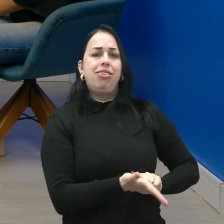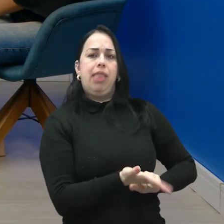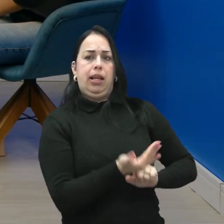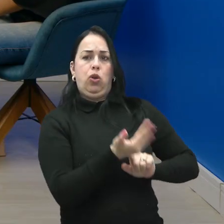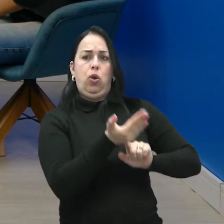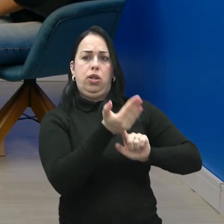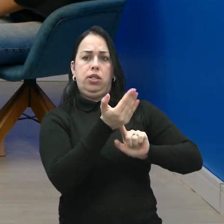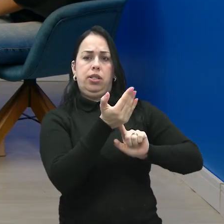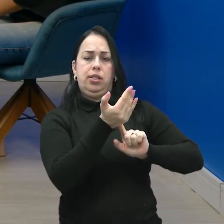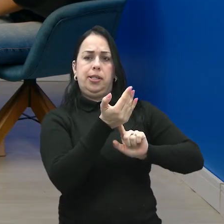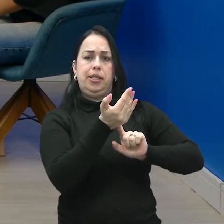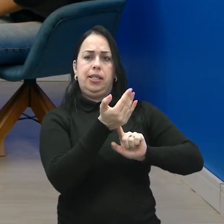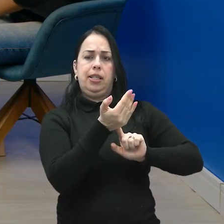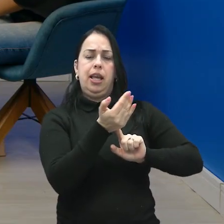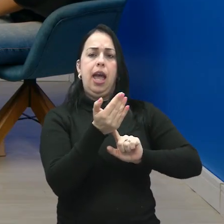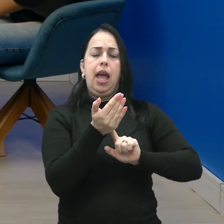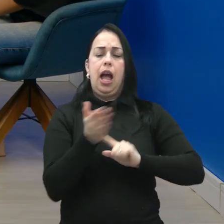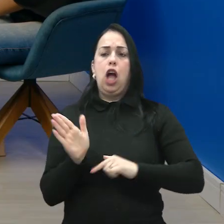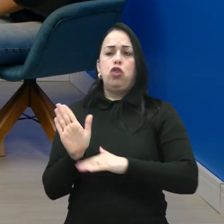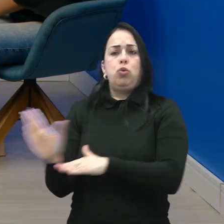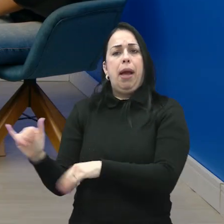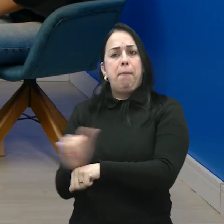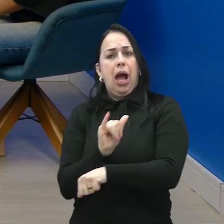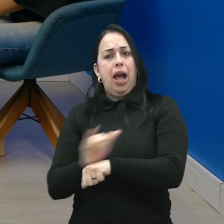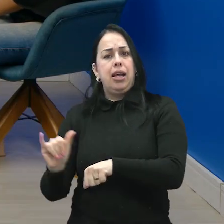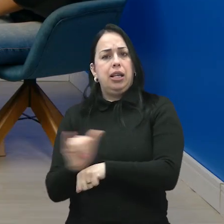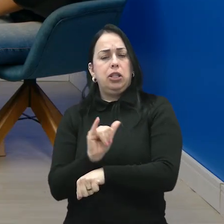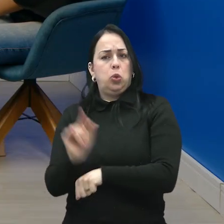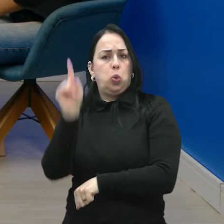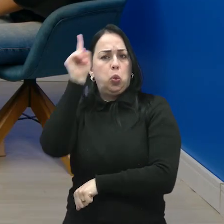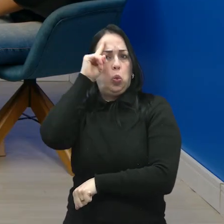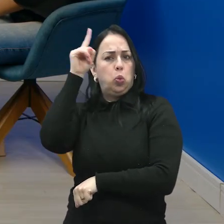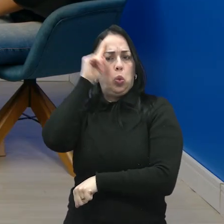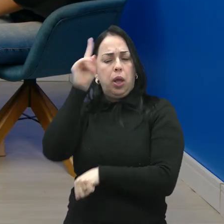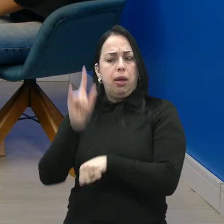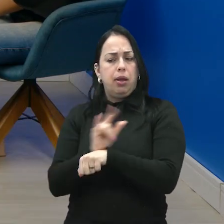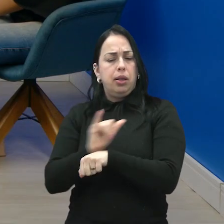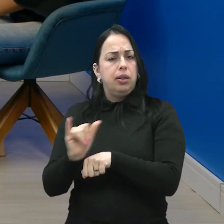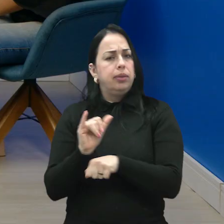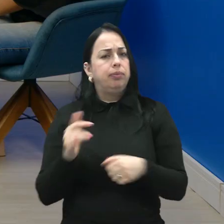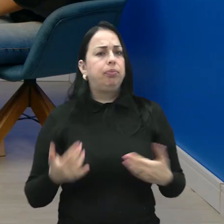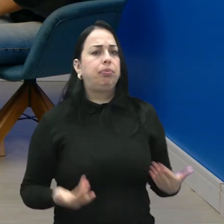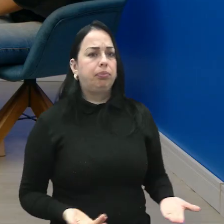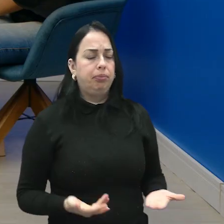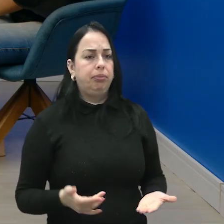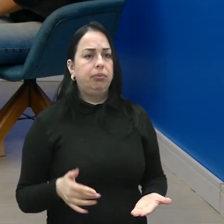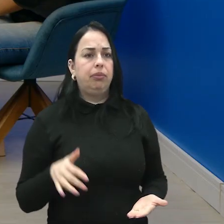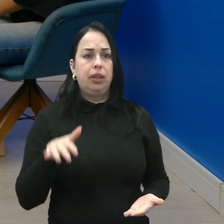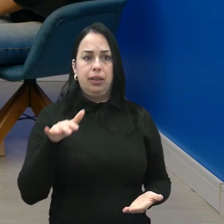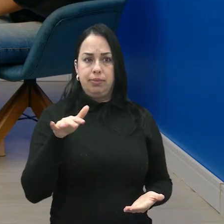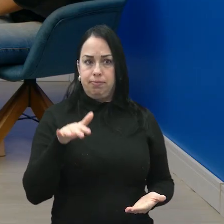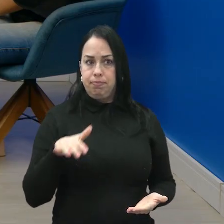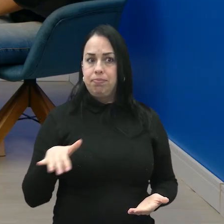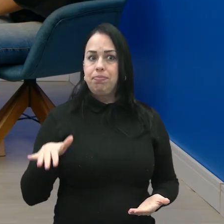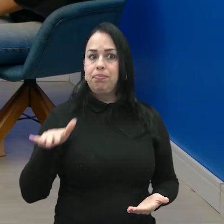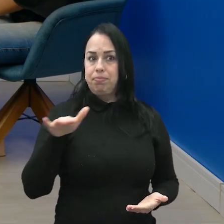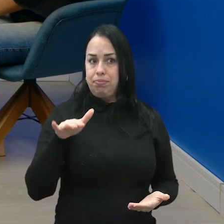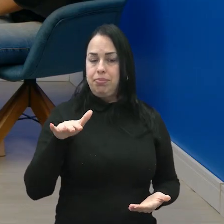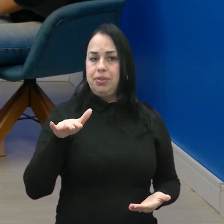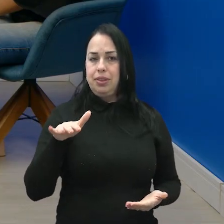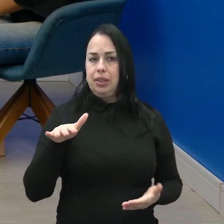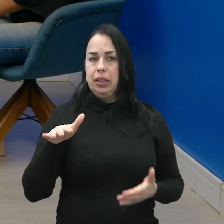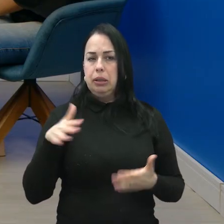a tecnologia, as novidades acabam sendo uma ferramenta ali diária para o uso frequente? O Poder Executivo